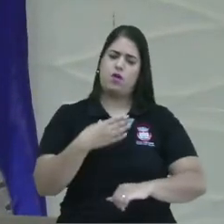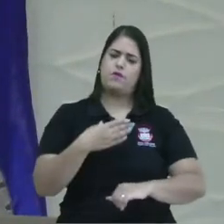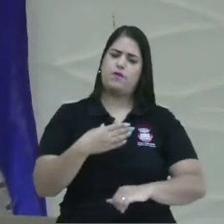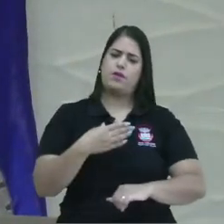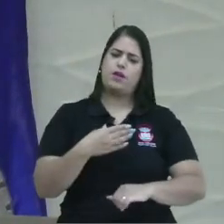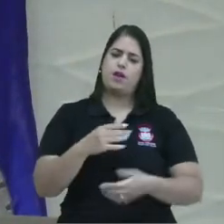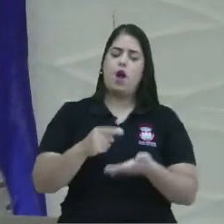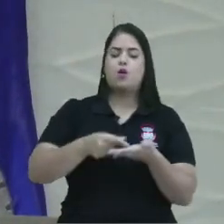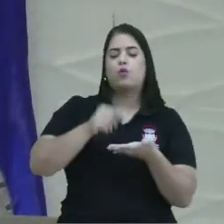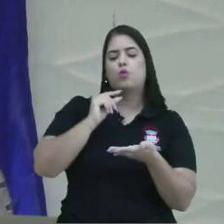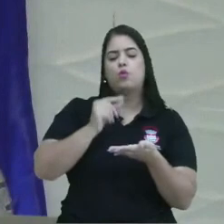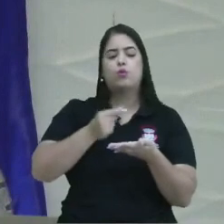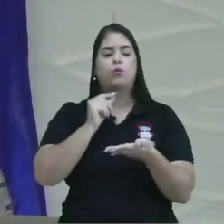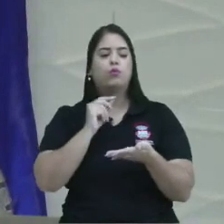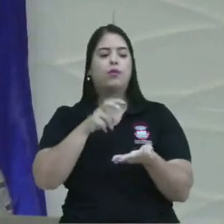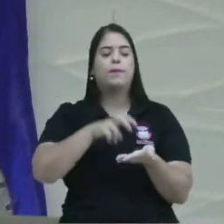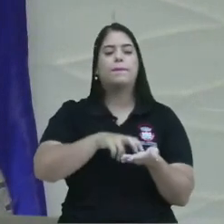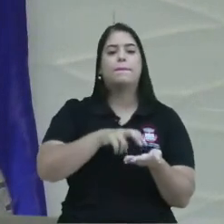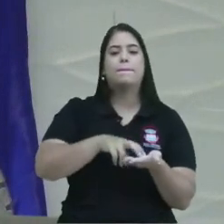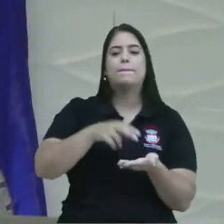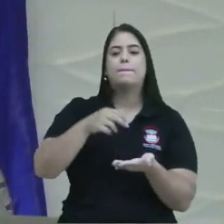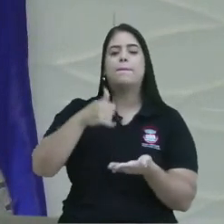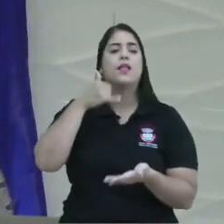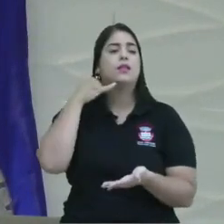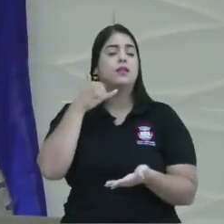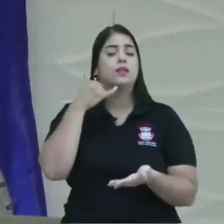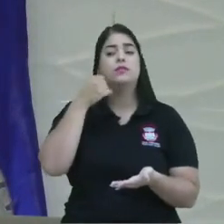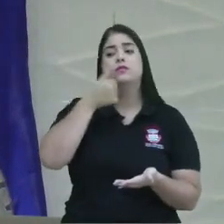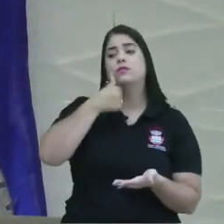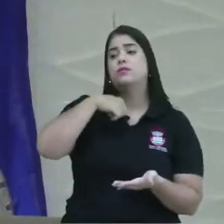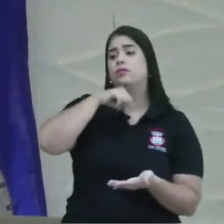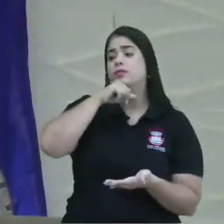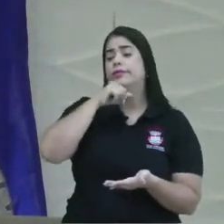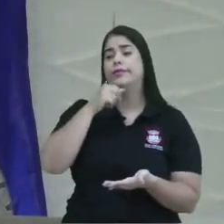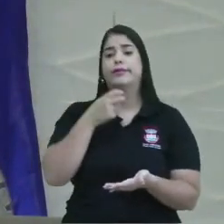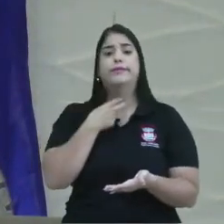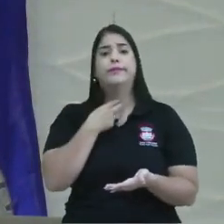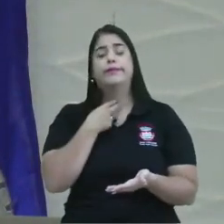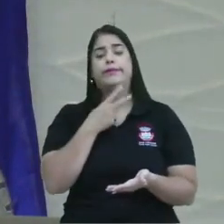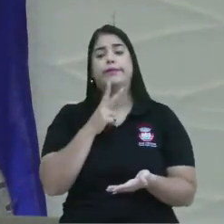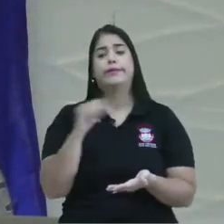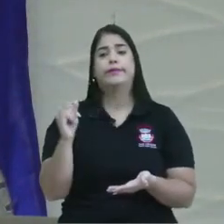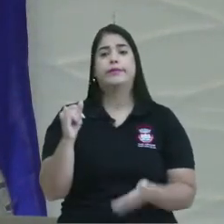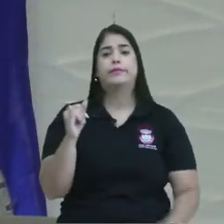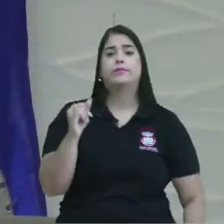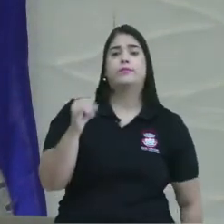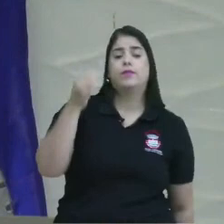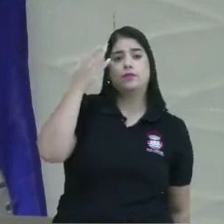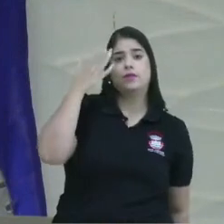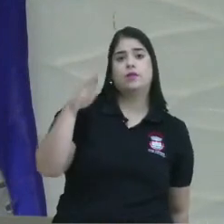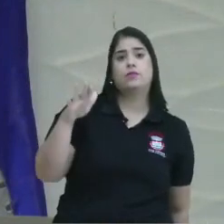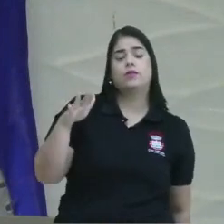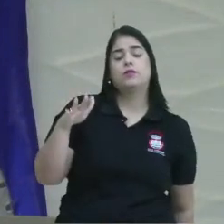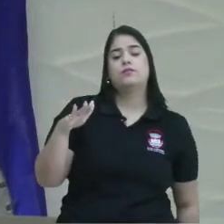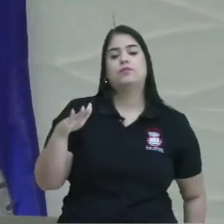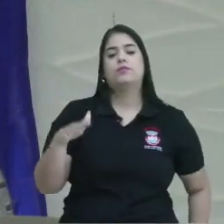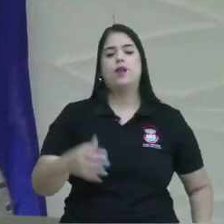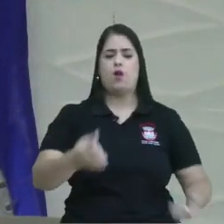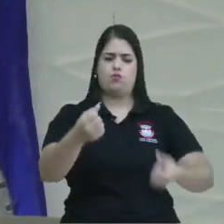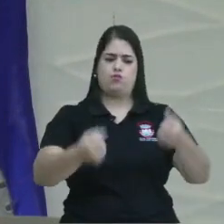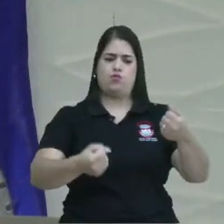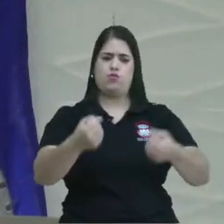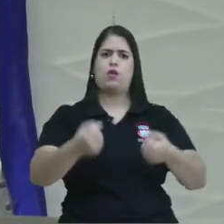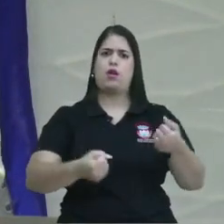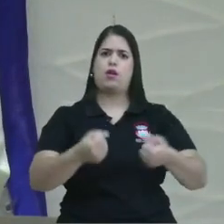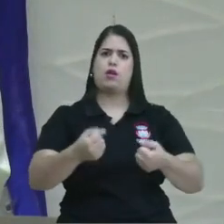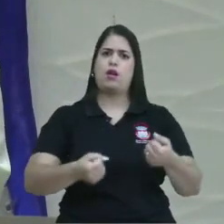Recebi várias ligações de algumas mães que não puderam ir, outros não sabiam. Porque eu não coloquei no carro de som, senhor presidente. Eu só coloquei